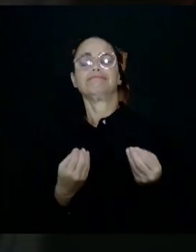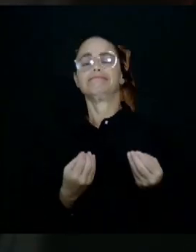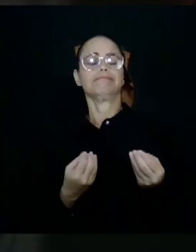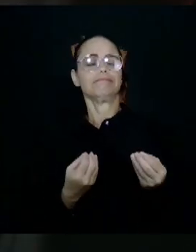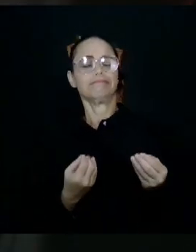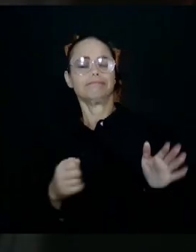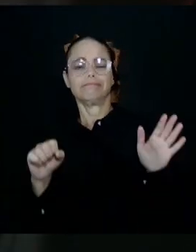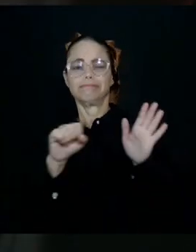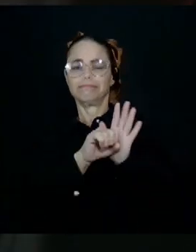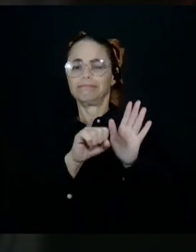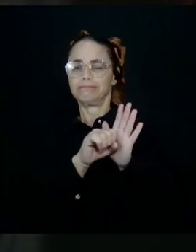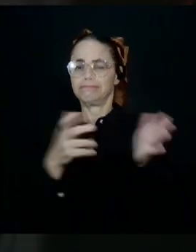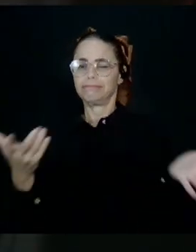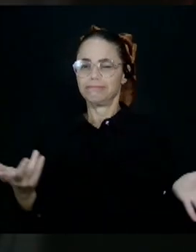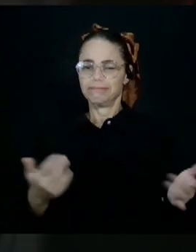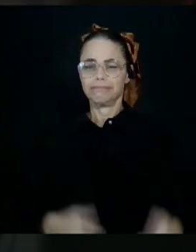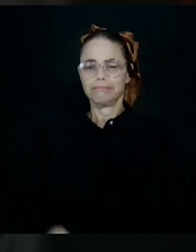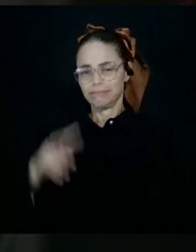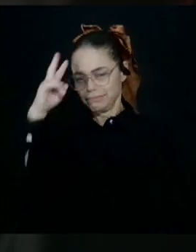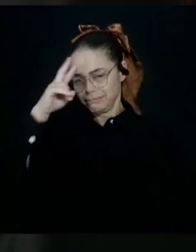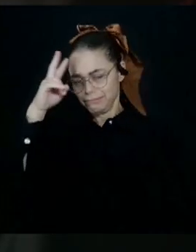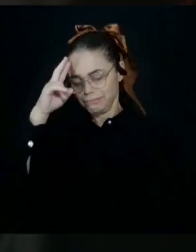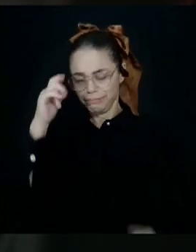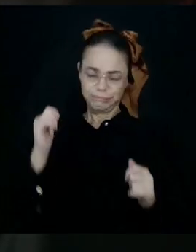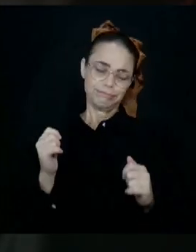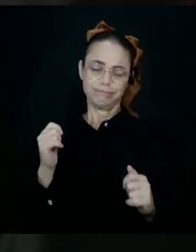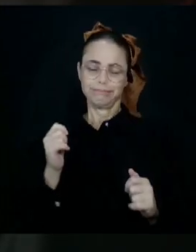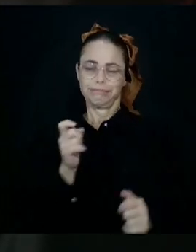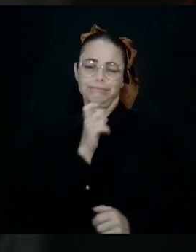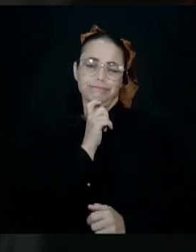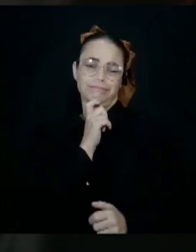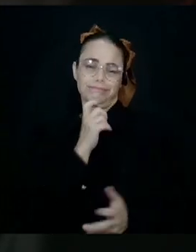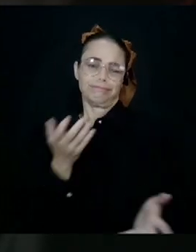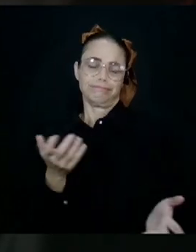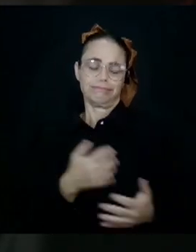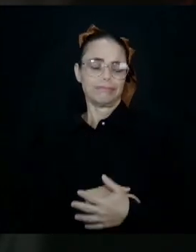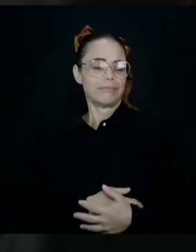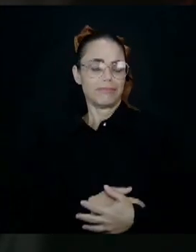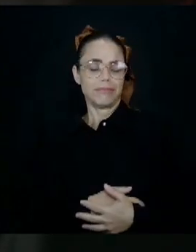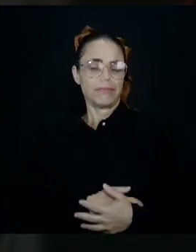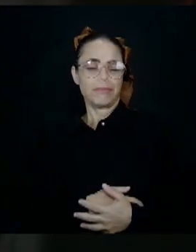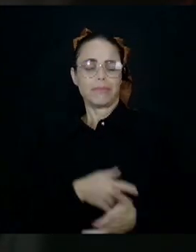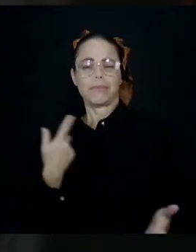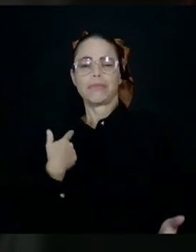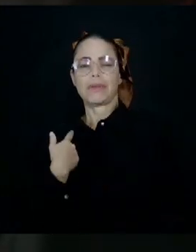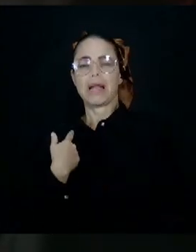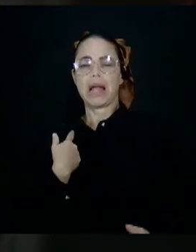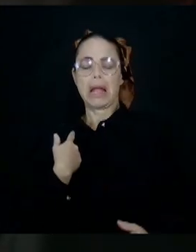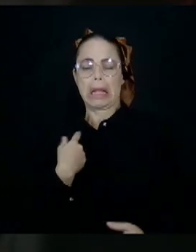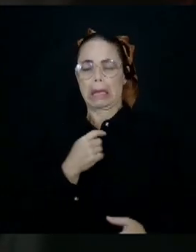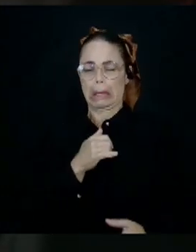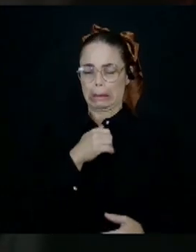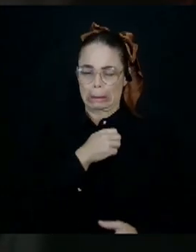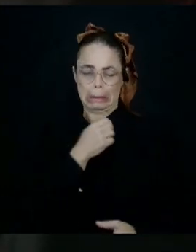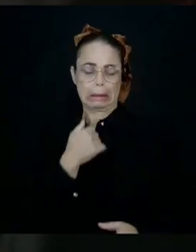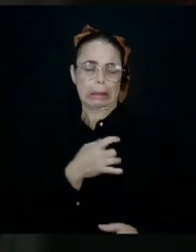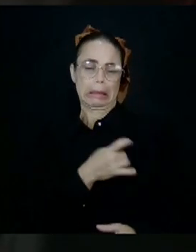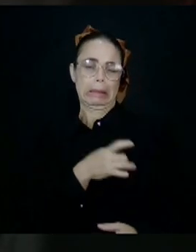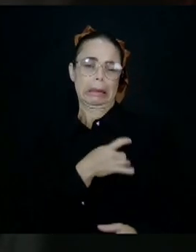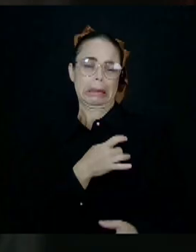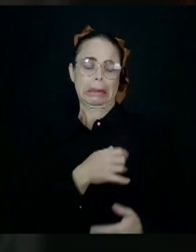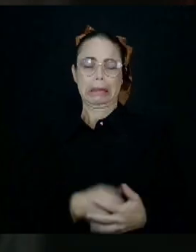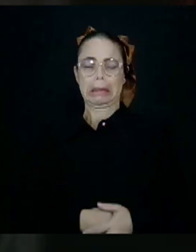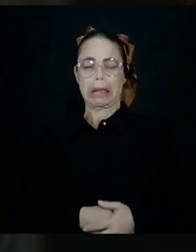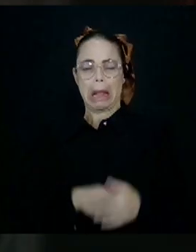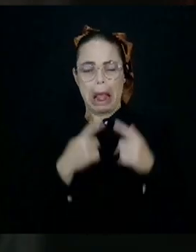Intensa demais, fria de menos, dramática, mandona, possessiva. Mas ser mulher